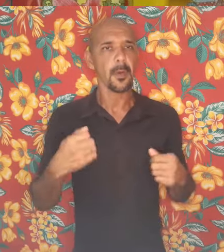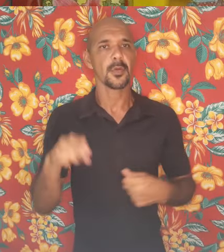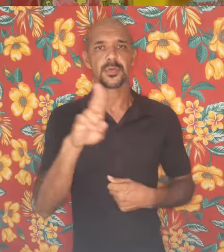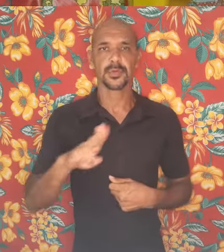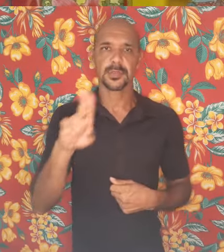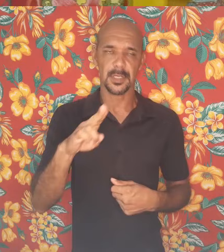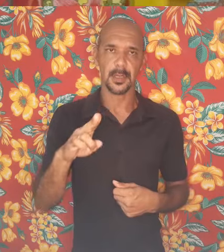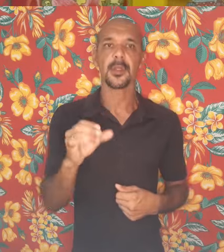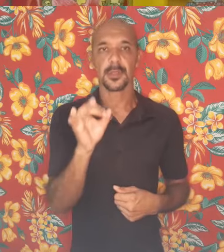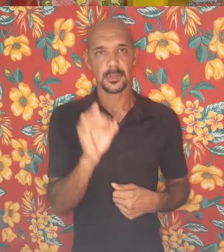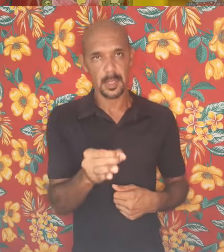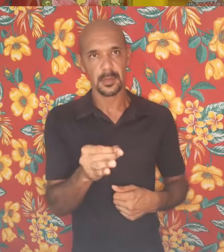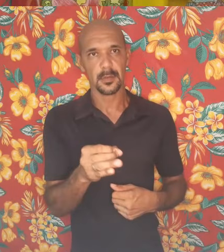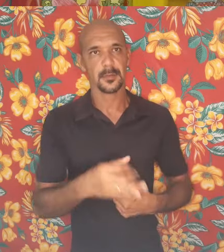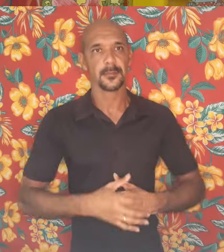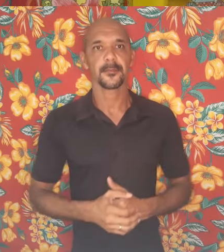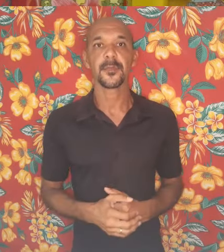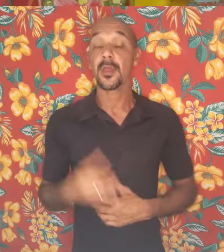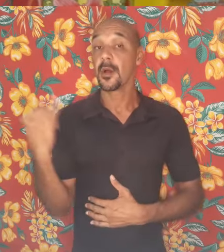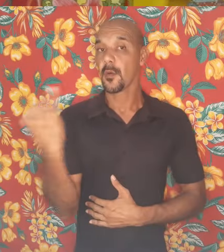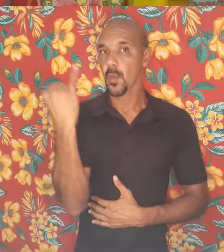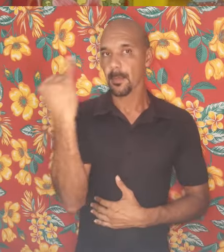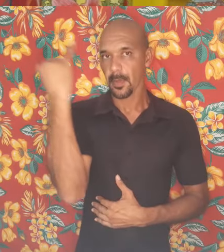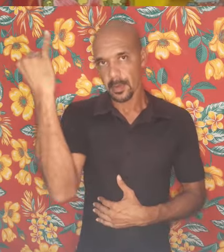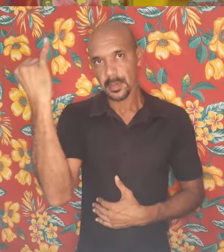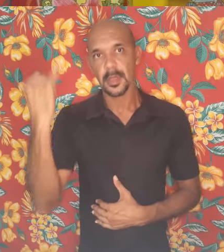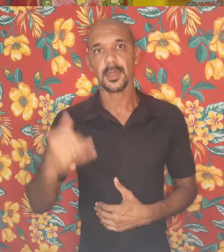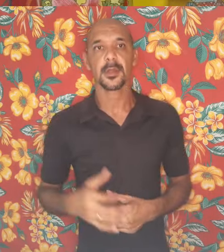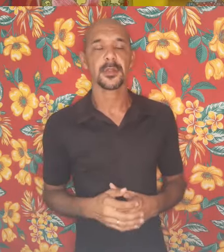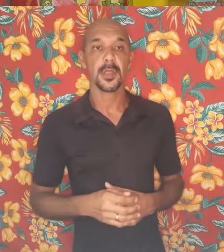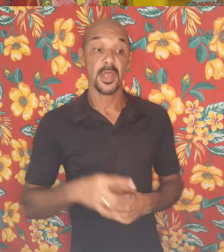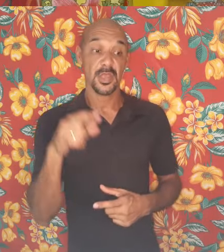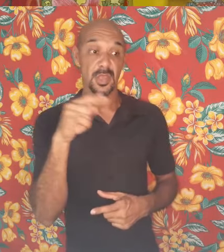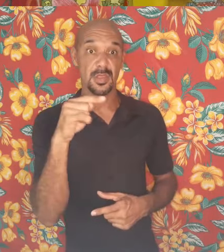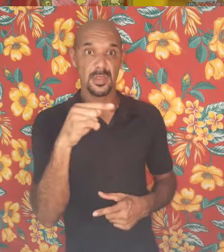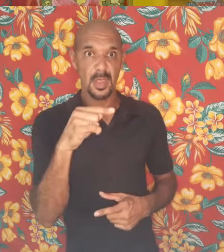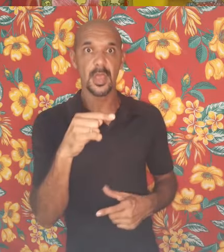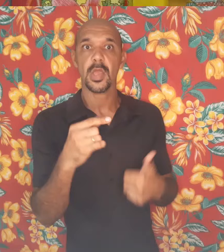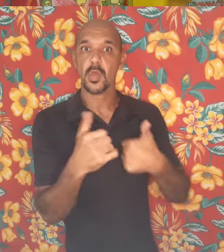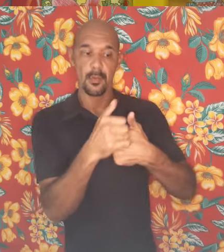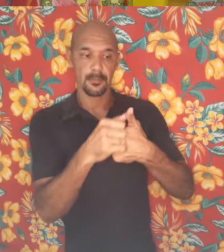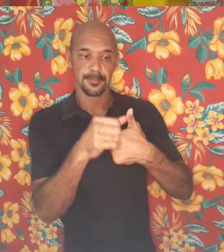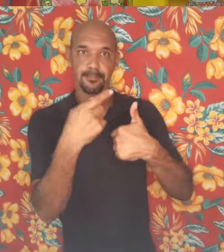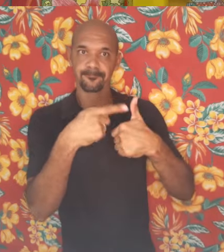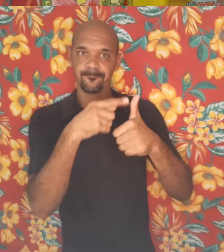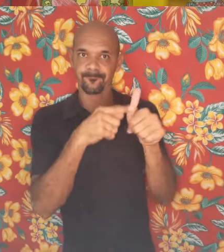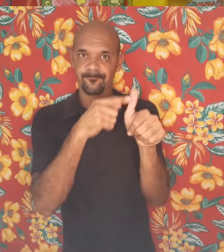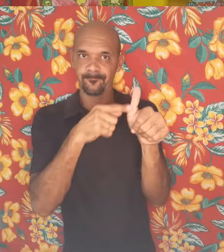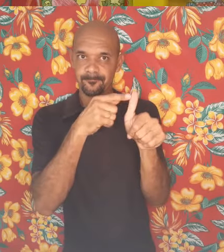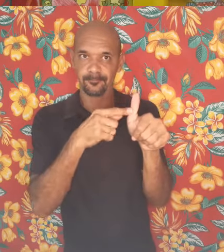oco, você pode utilizar. Importante, tem que caber no seu dedão, tá?